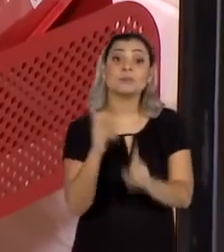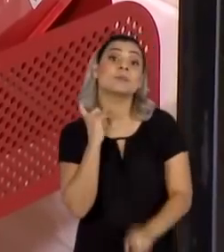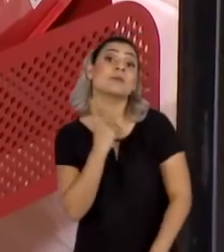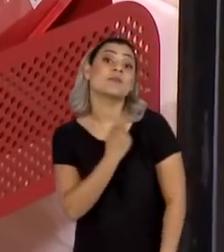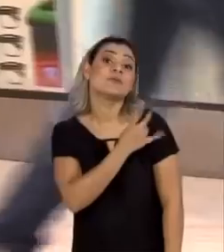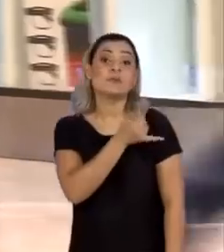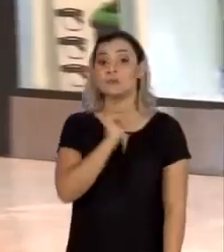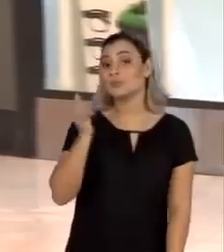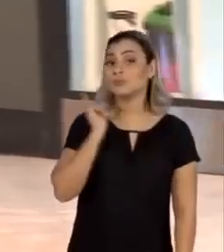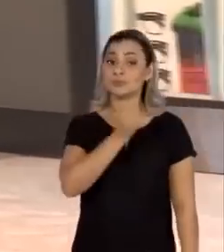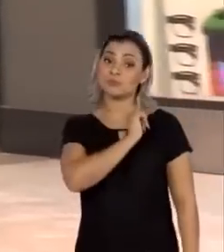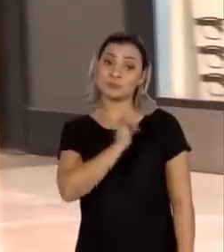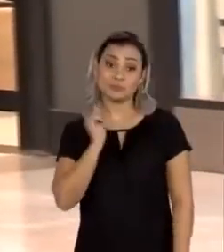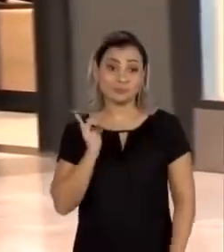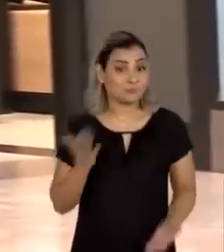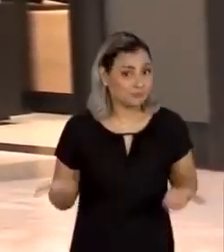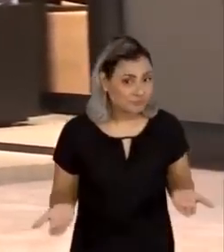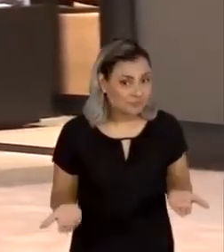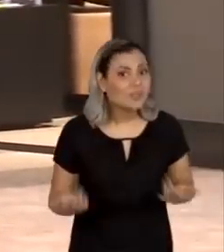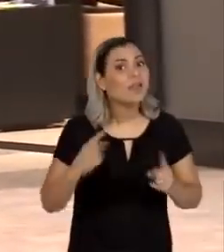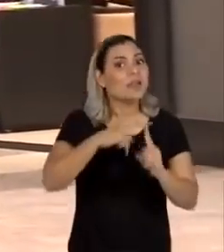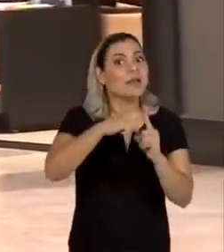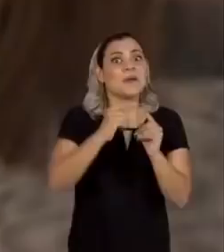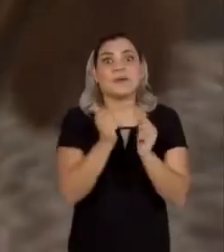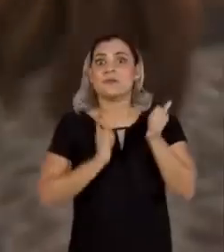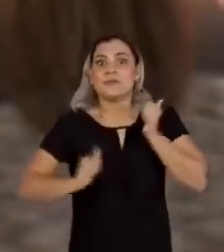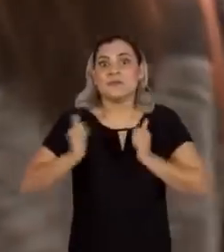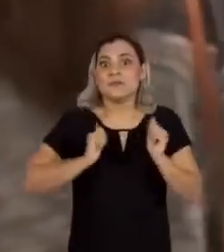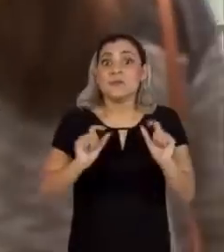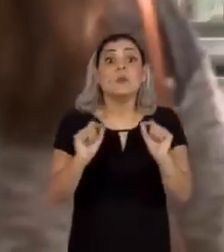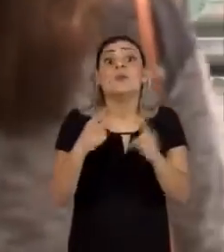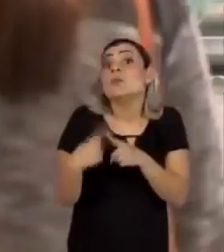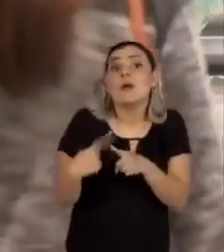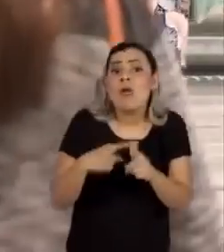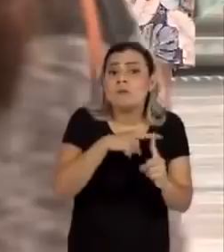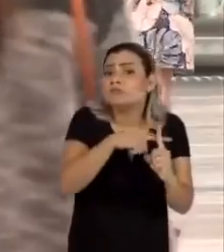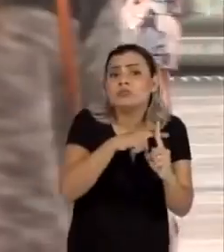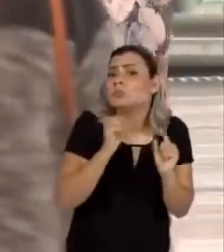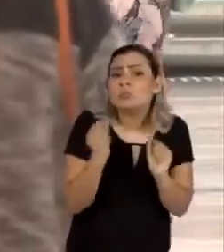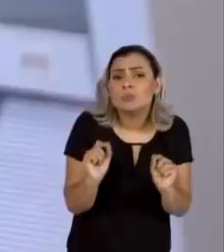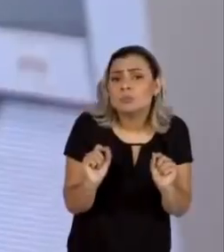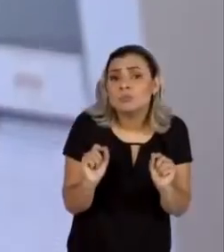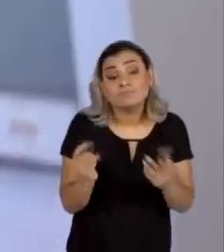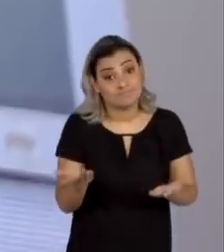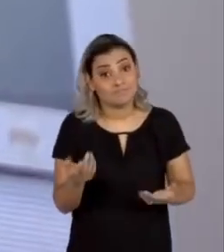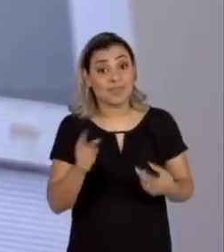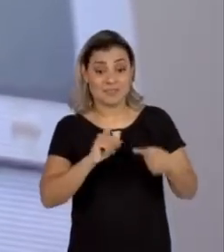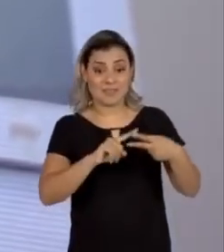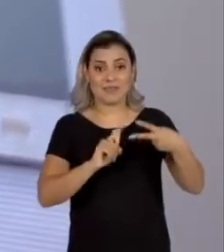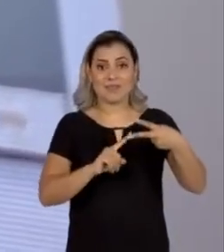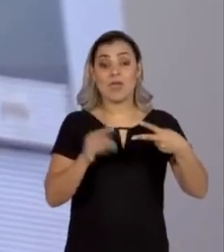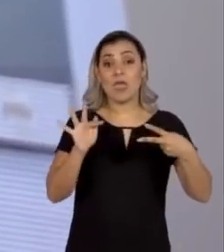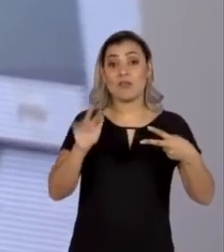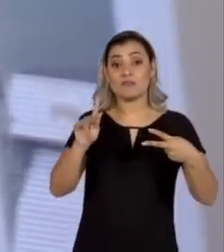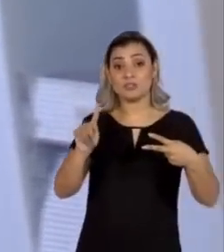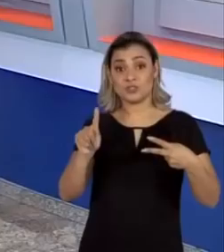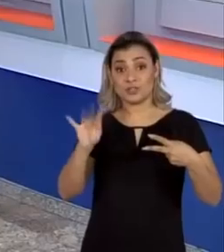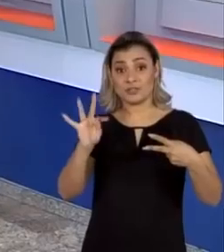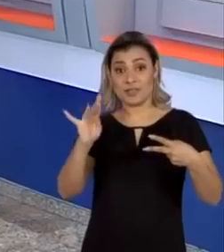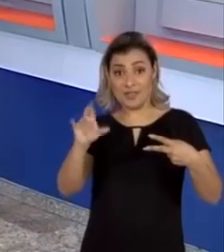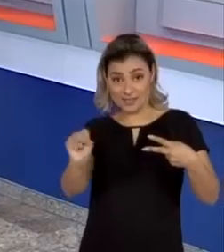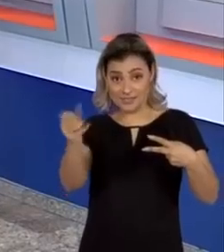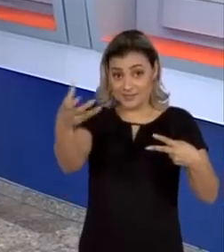e cosméticos. A expectativa é positiva principalmente por 2 fatores novos na economia: a liberação do Fundo de Garantia